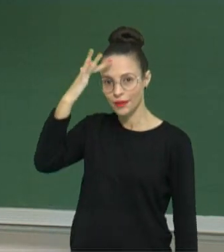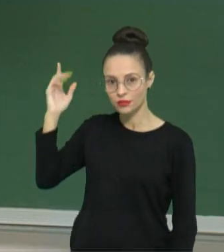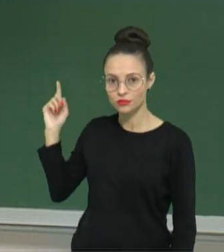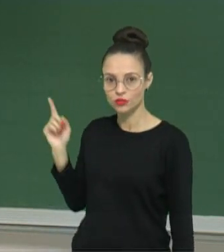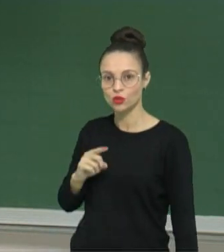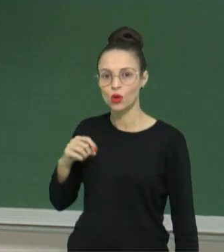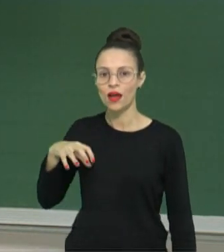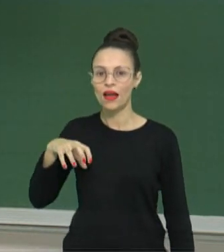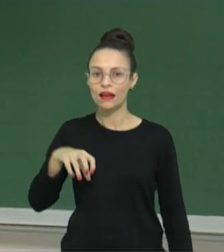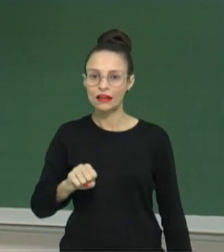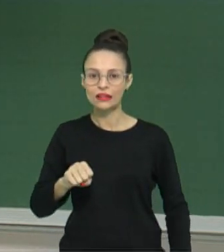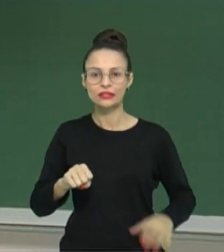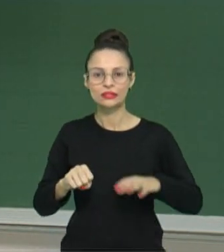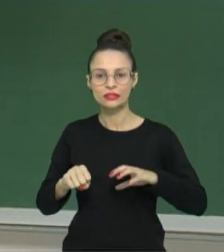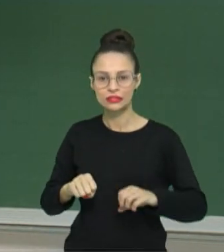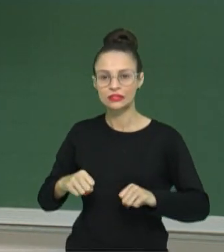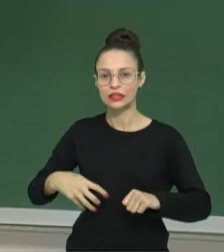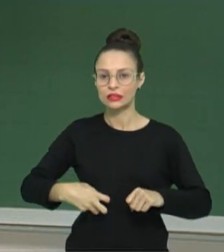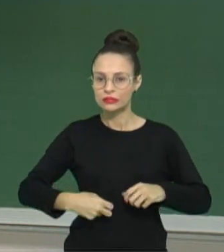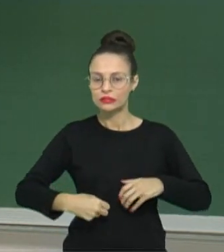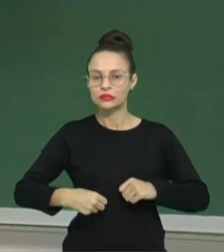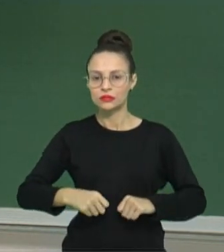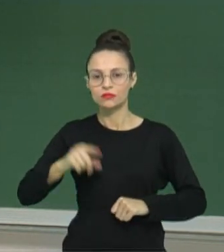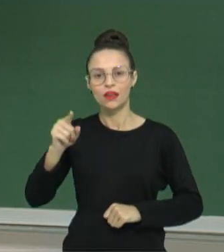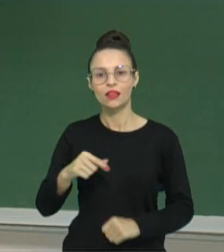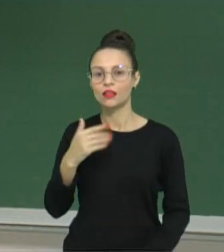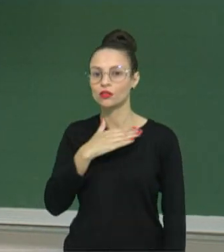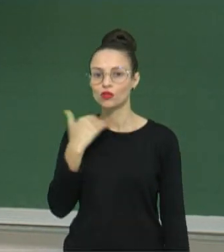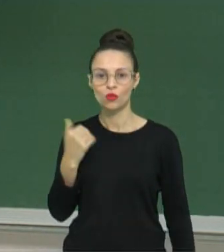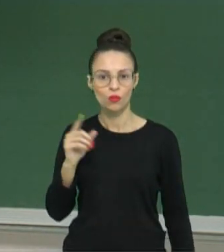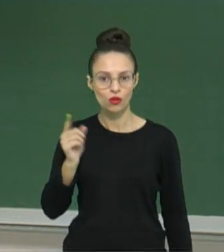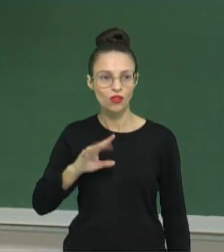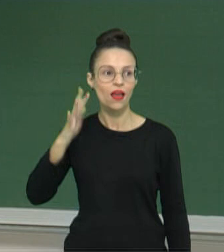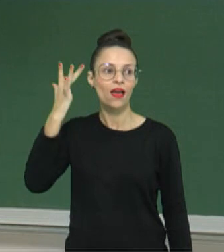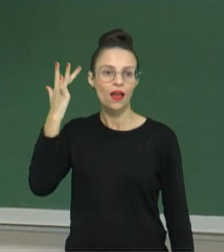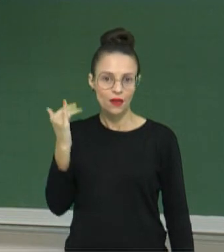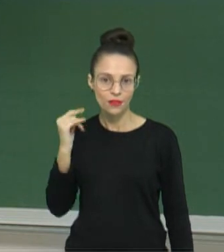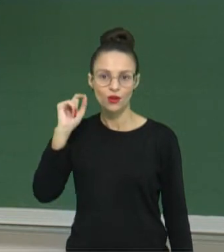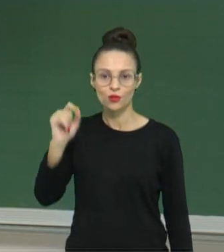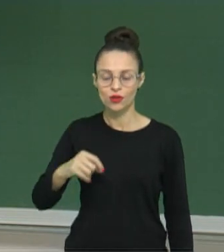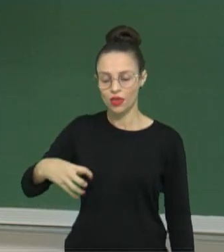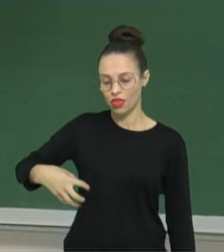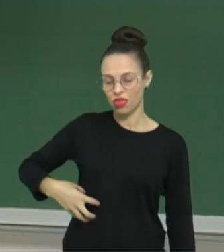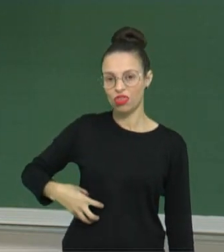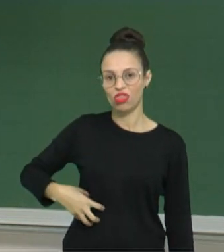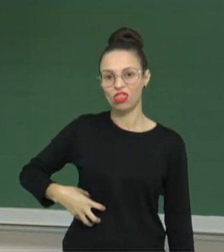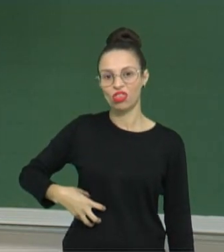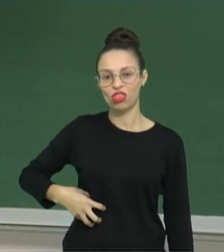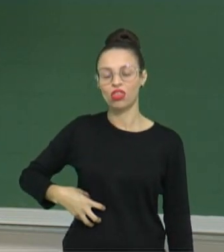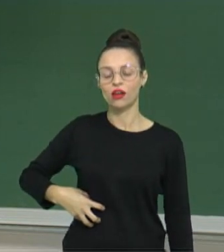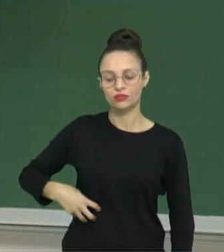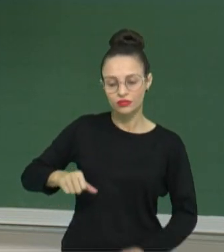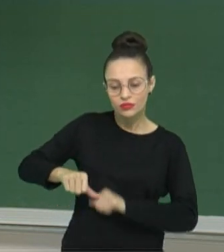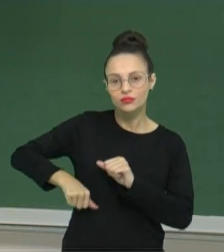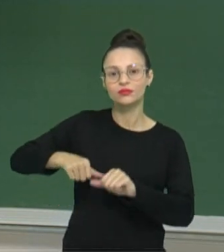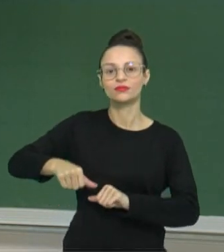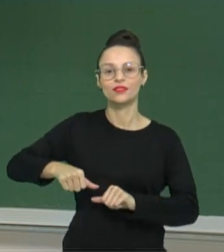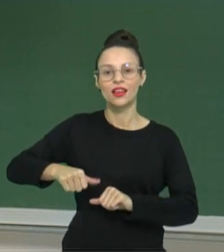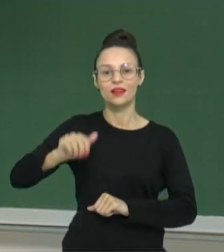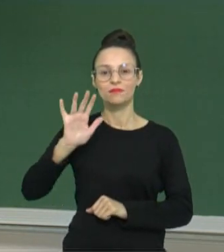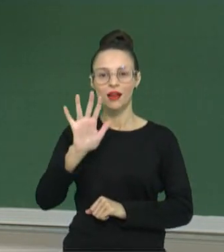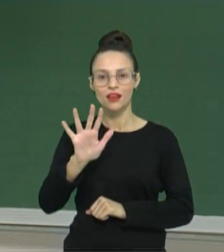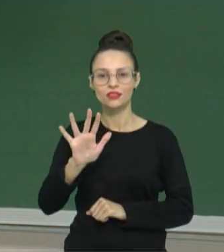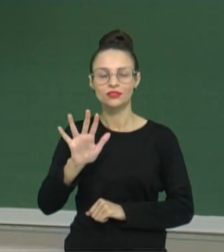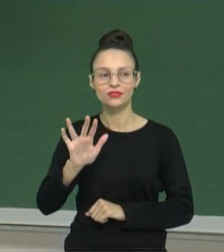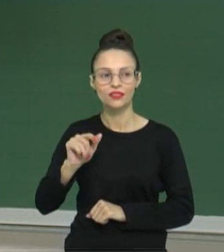e comia o fígado do Prometeu. E como ele era um imortal, no dia seguinte o fígado dele estava regenerado, mas